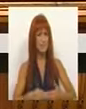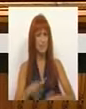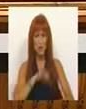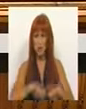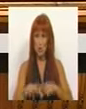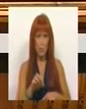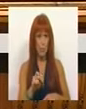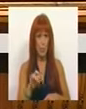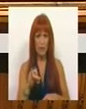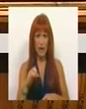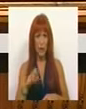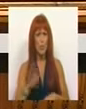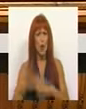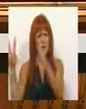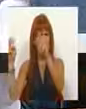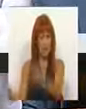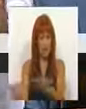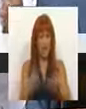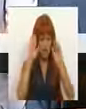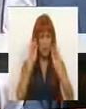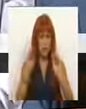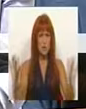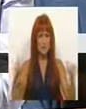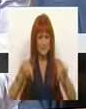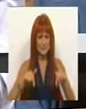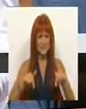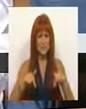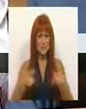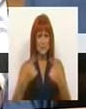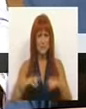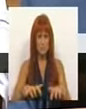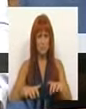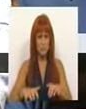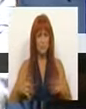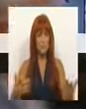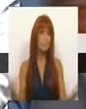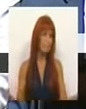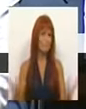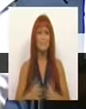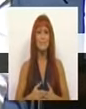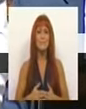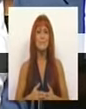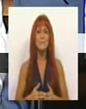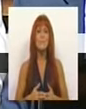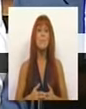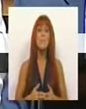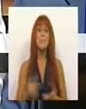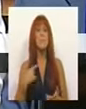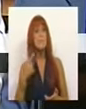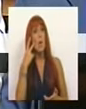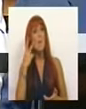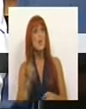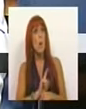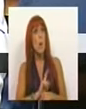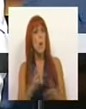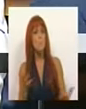Senhor Deputado Porfírio Silva, por ter trazido o tema da educação a esta sessão plenária e vejo